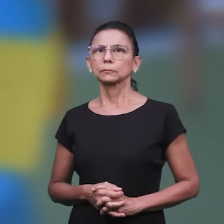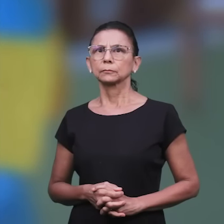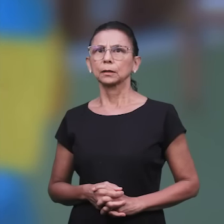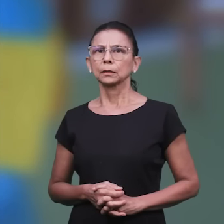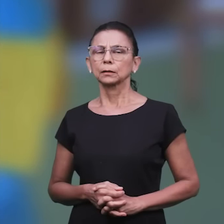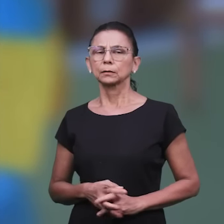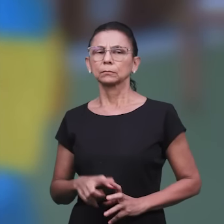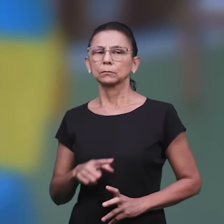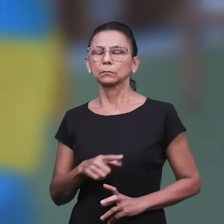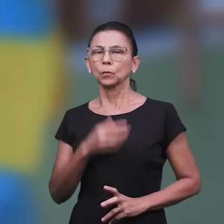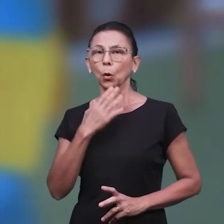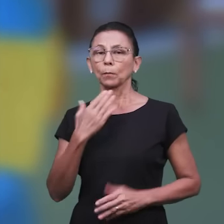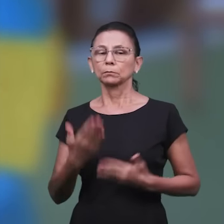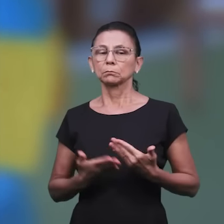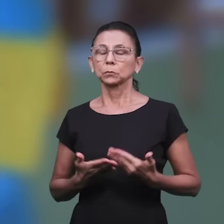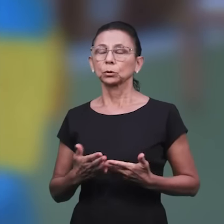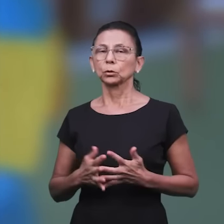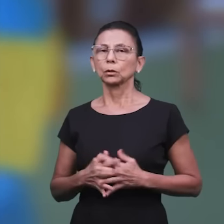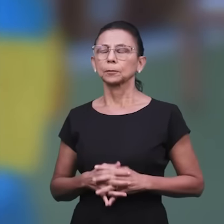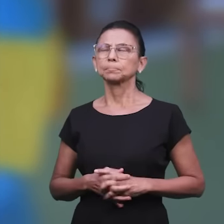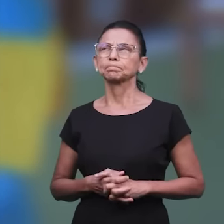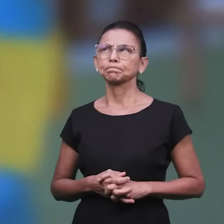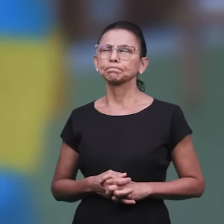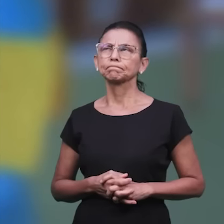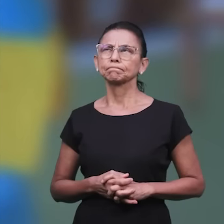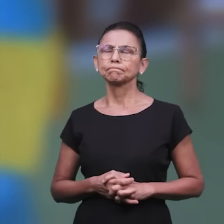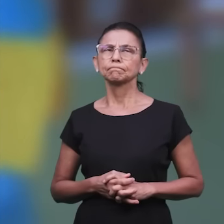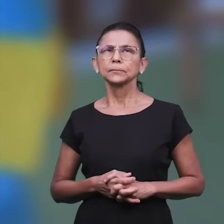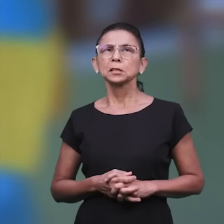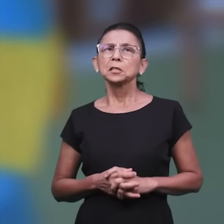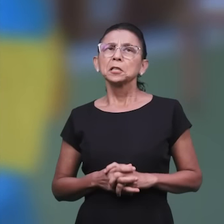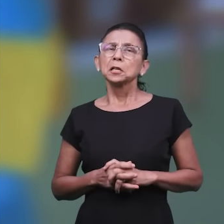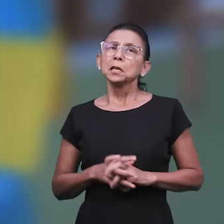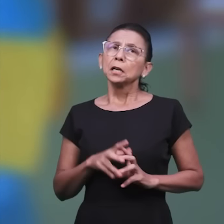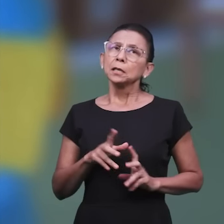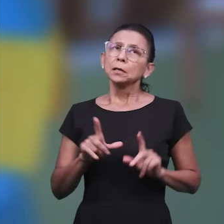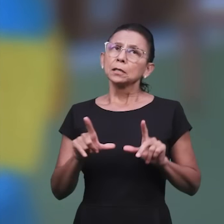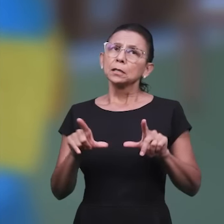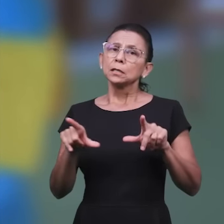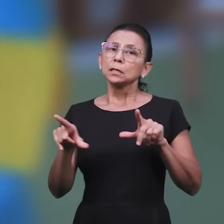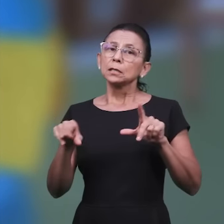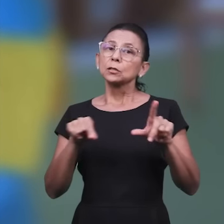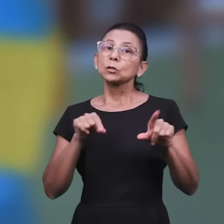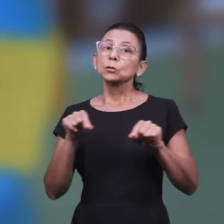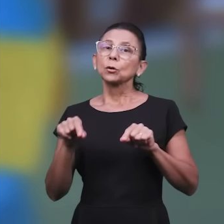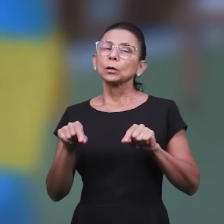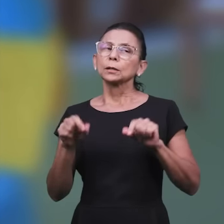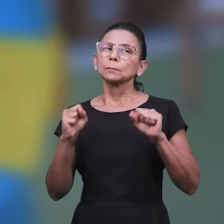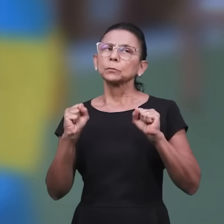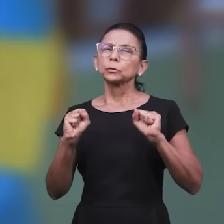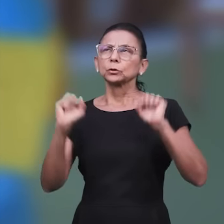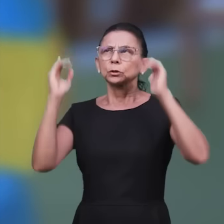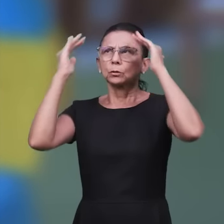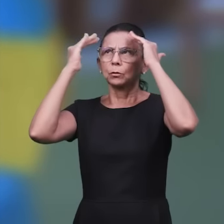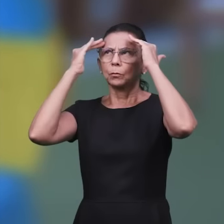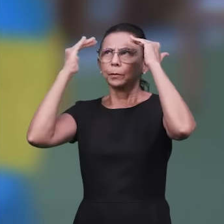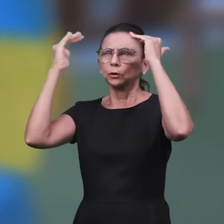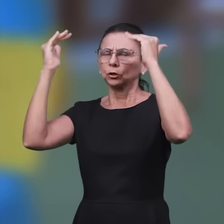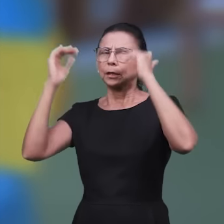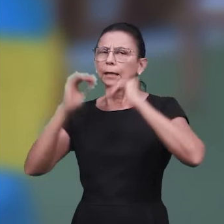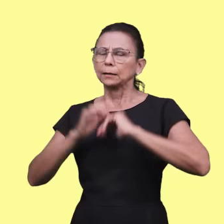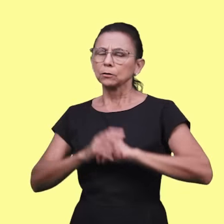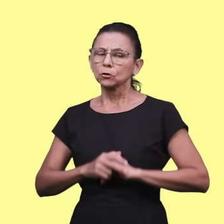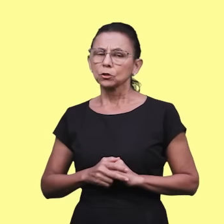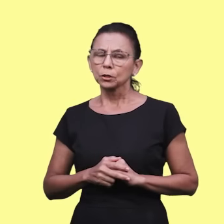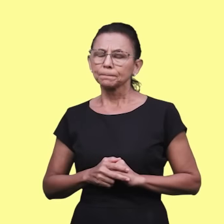tinha uma decisão a tomar. Ele poderia ser obediente e cuidar daquela casa, deixando